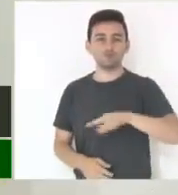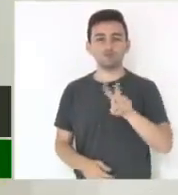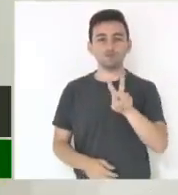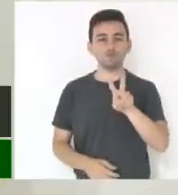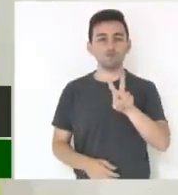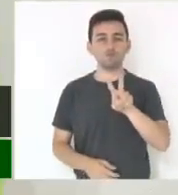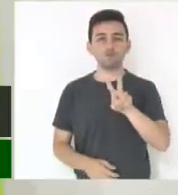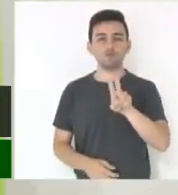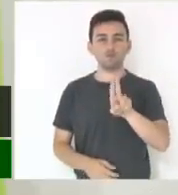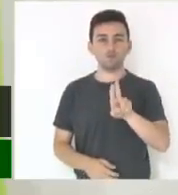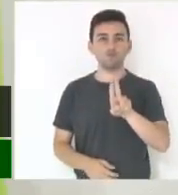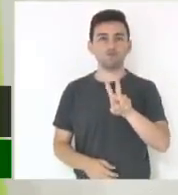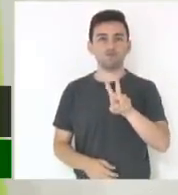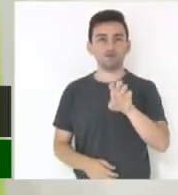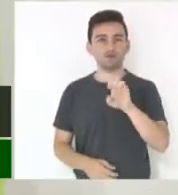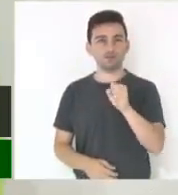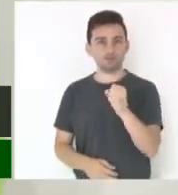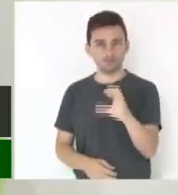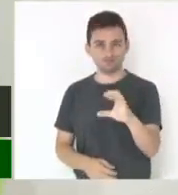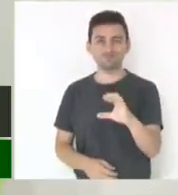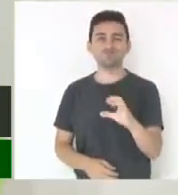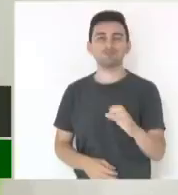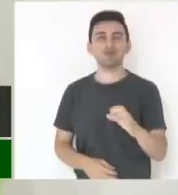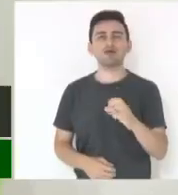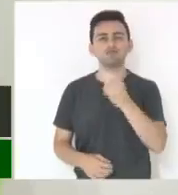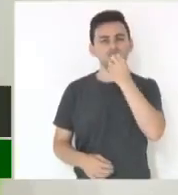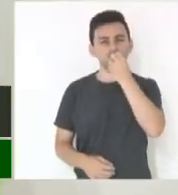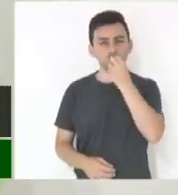importante para a atualização, vem